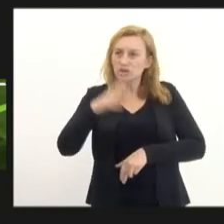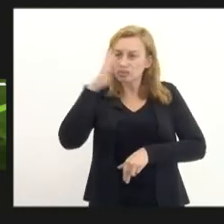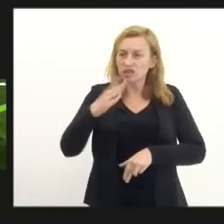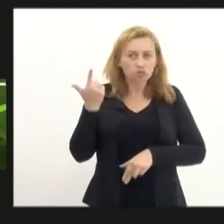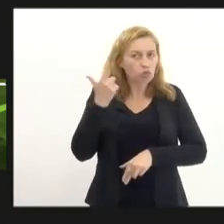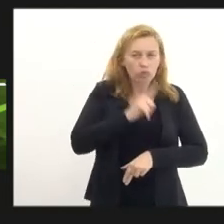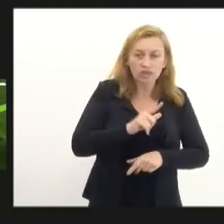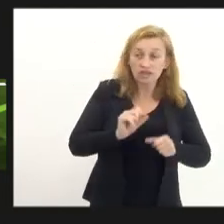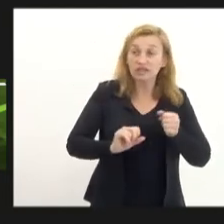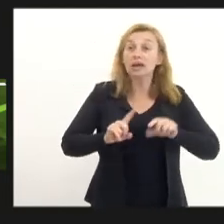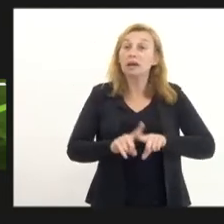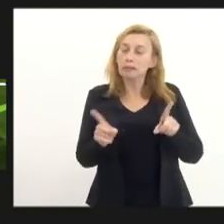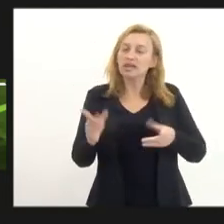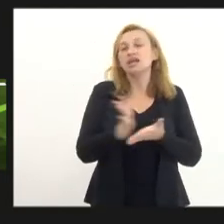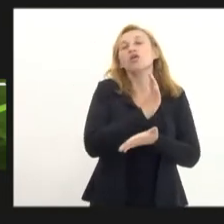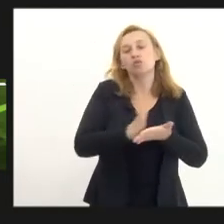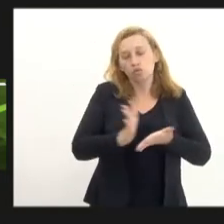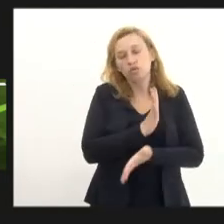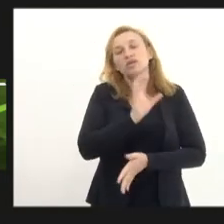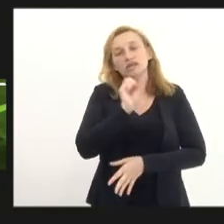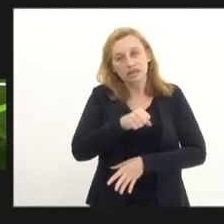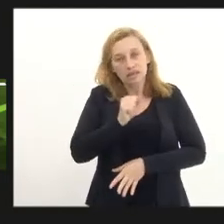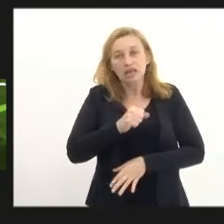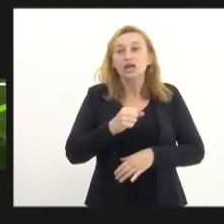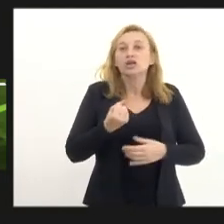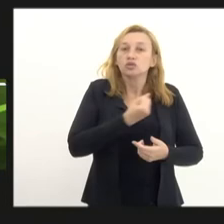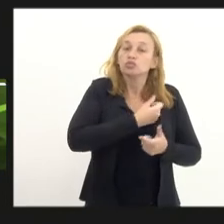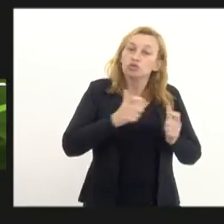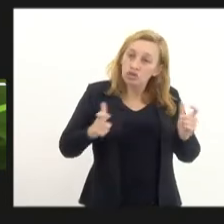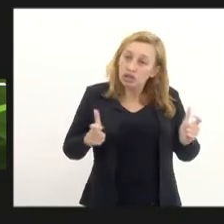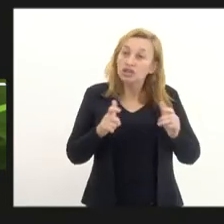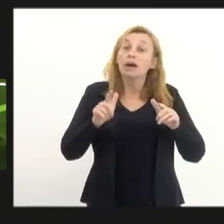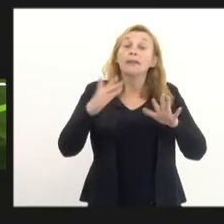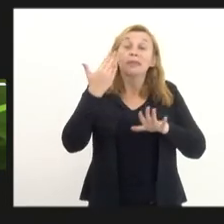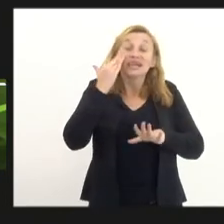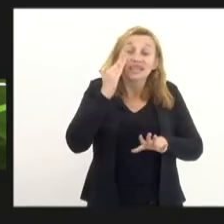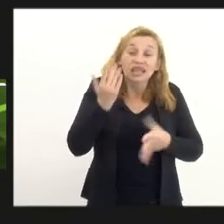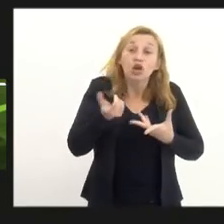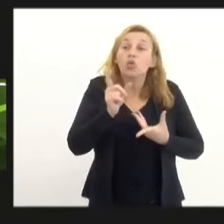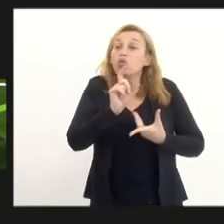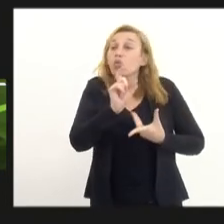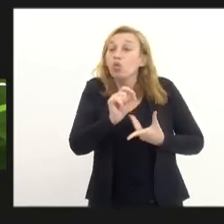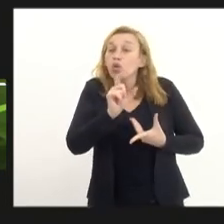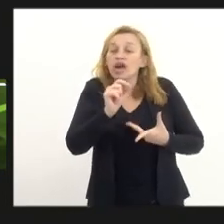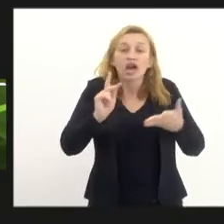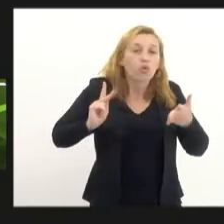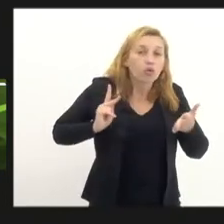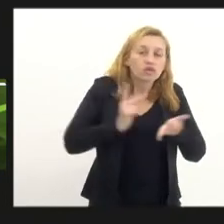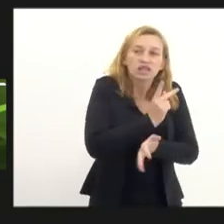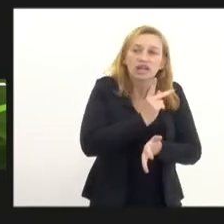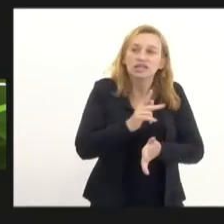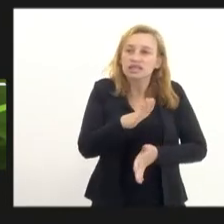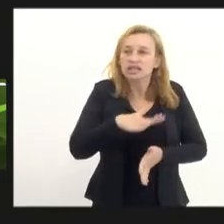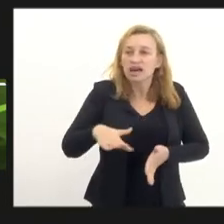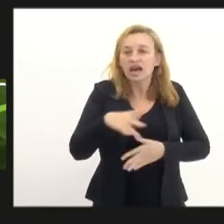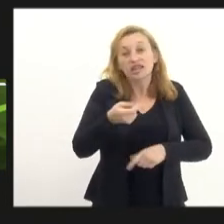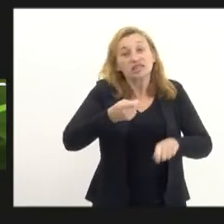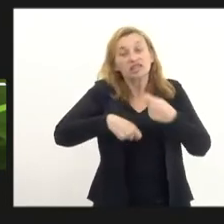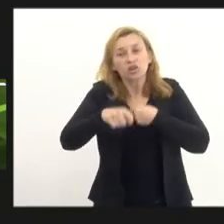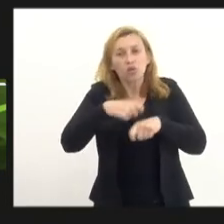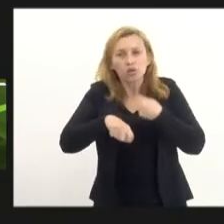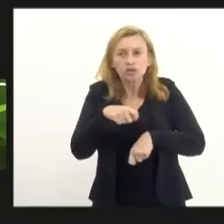muitas das coisas sim, né? A grande parte sim. Então, para entender o que, que acontece nesse ambiente de